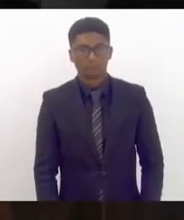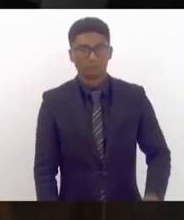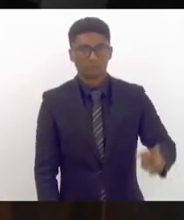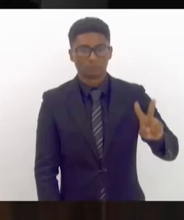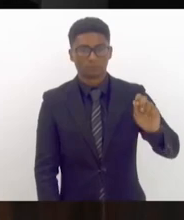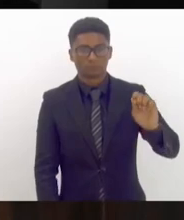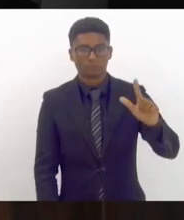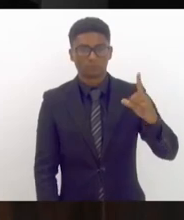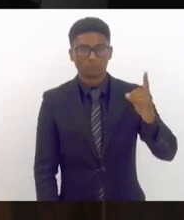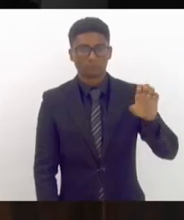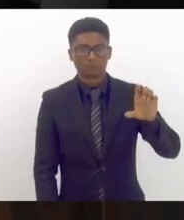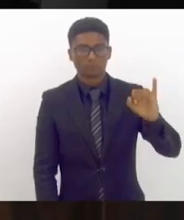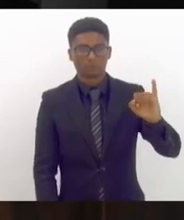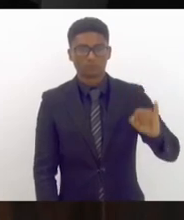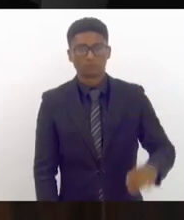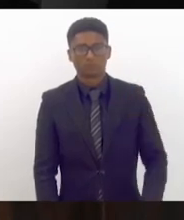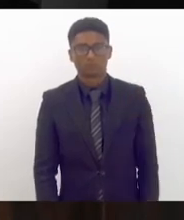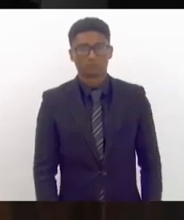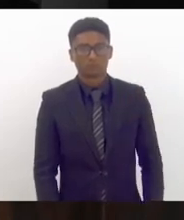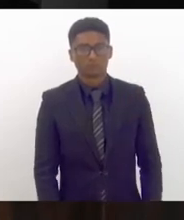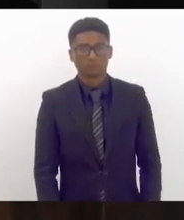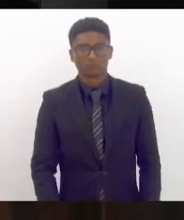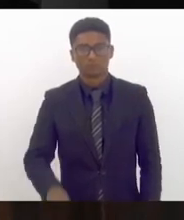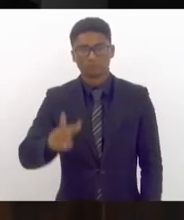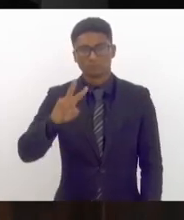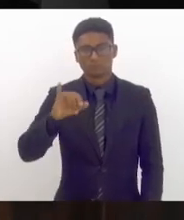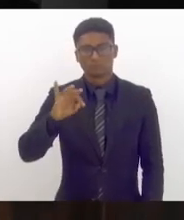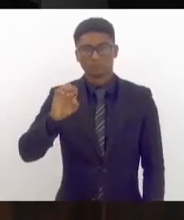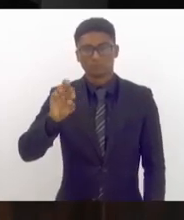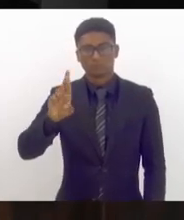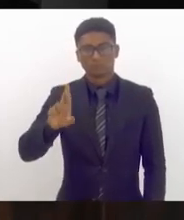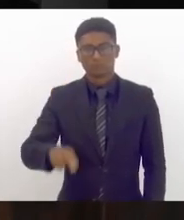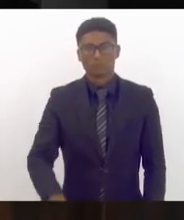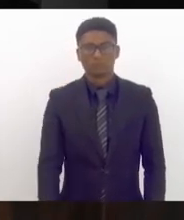Valdeci da Saúde e deputado Vitor Júnior.